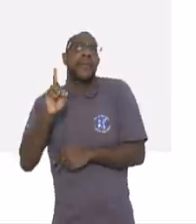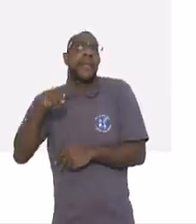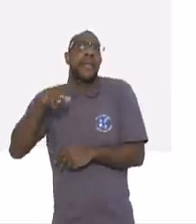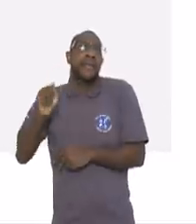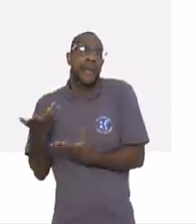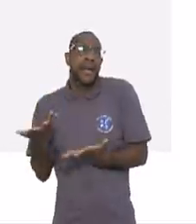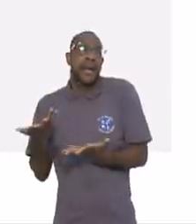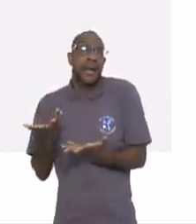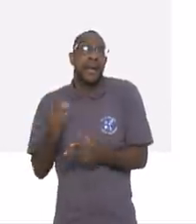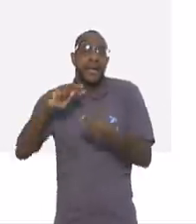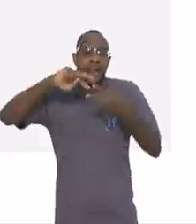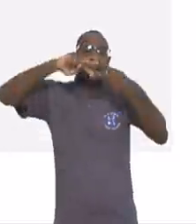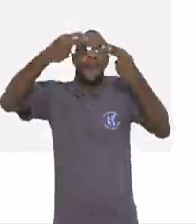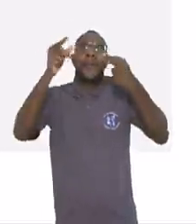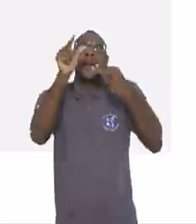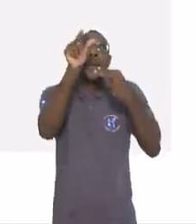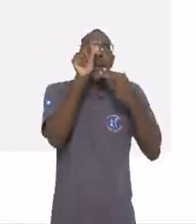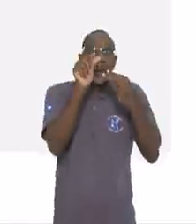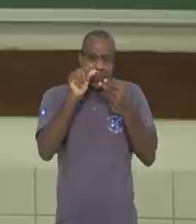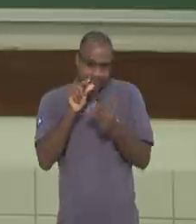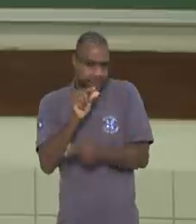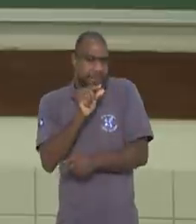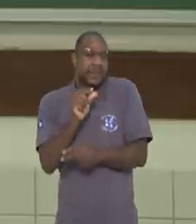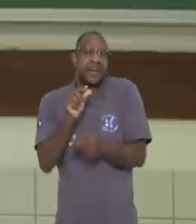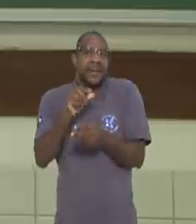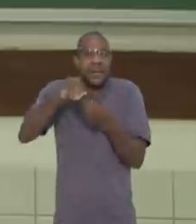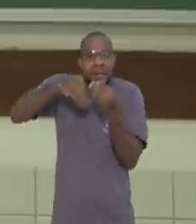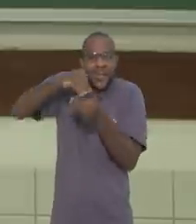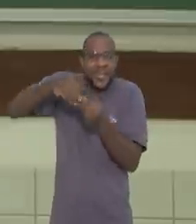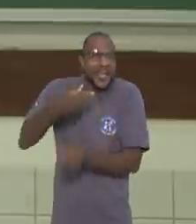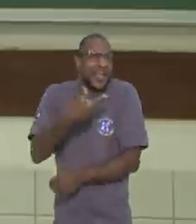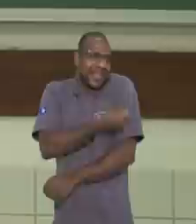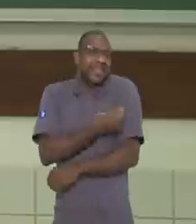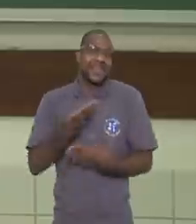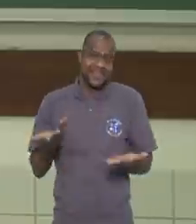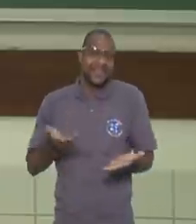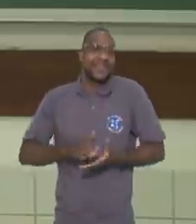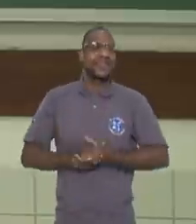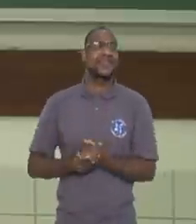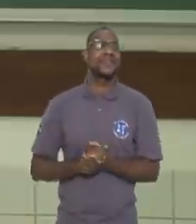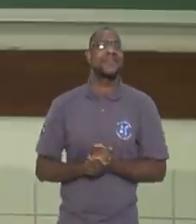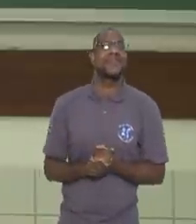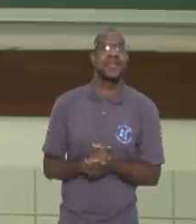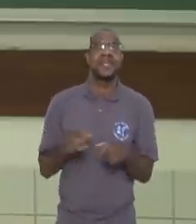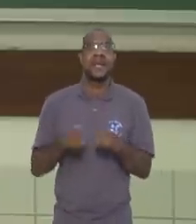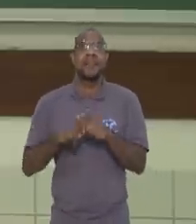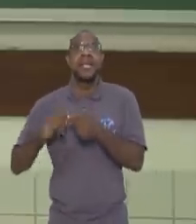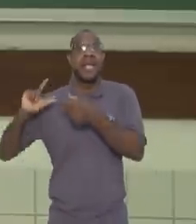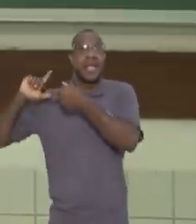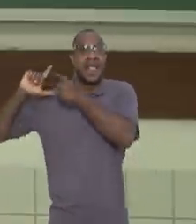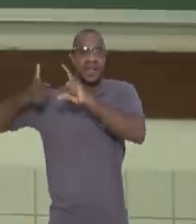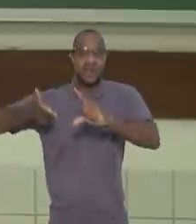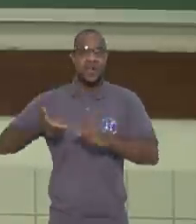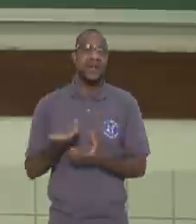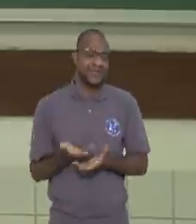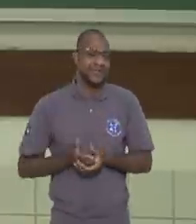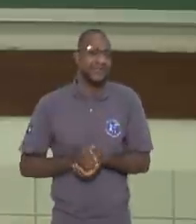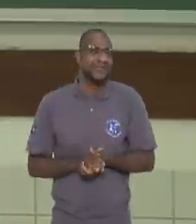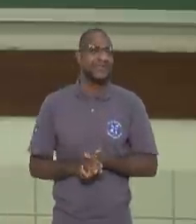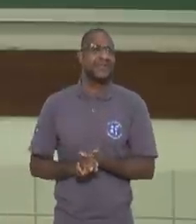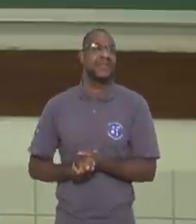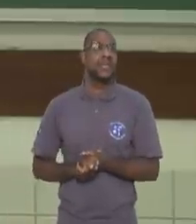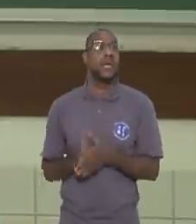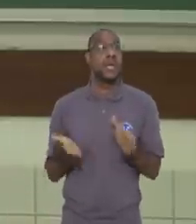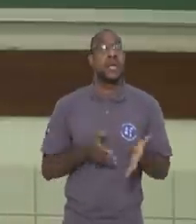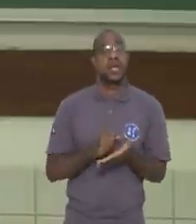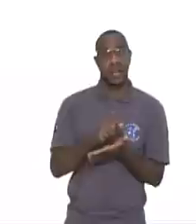Um pedaço de DNA, no caso da gênica, e um micro-organismo enfraquecido, no caso da tradicional. Tá? Então, tranquilinho também. O exercício, então,